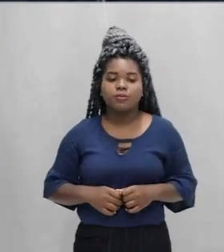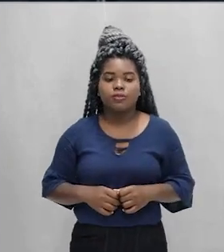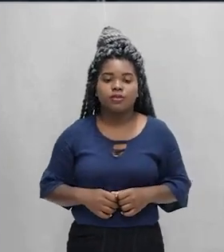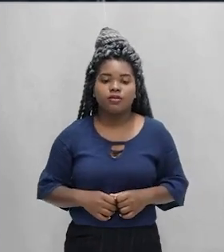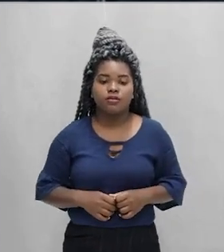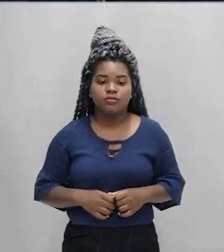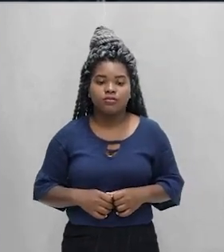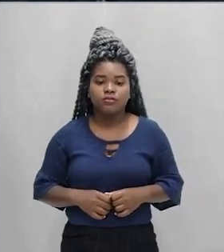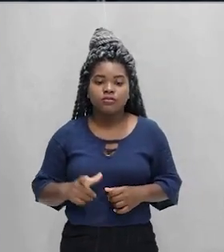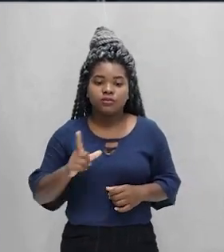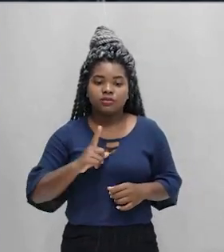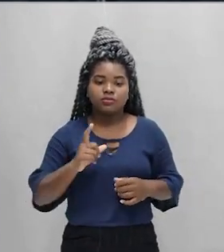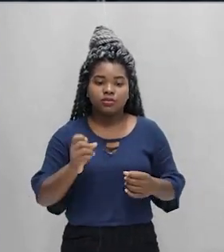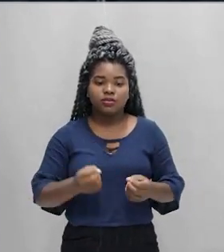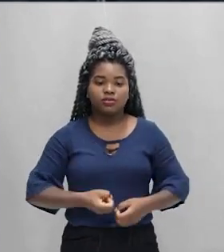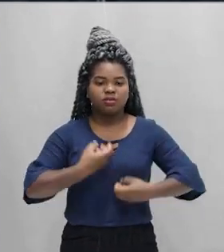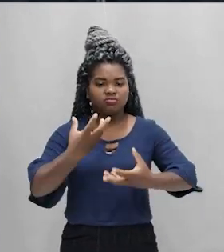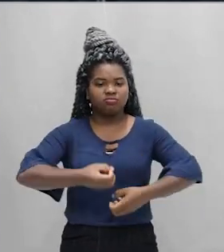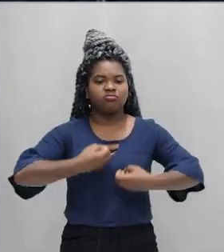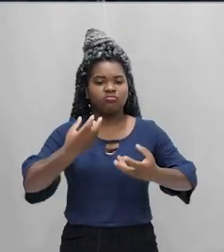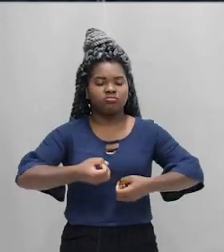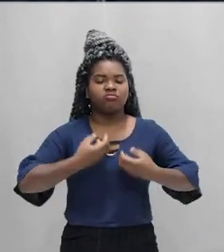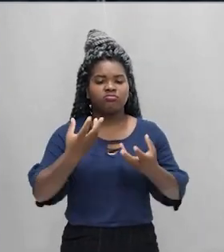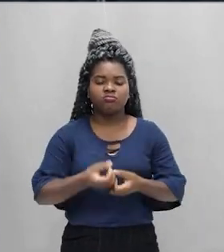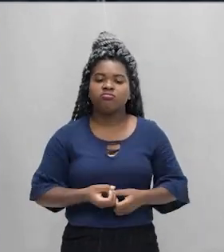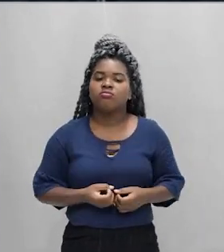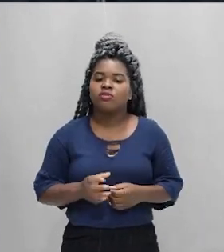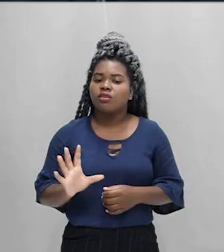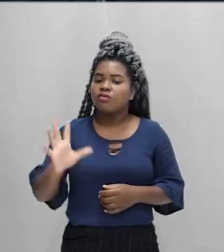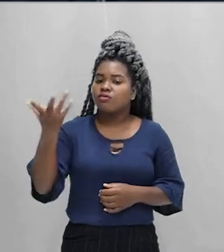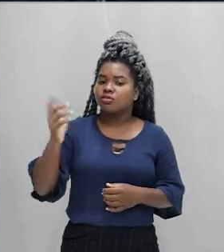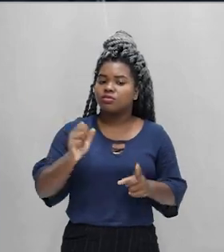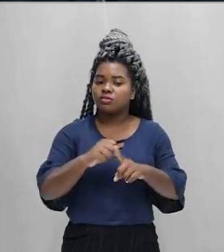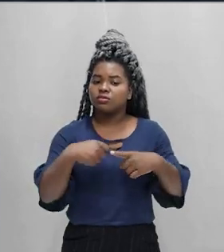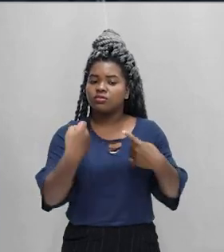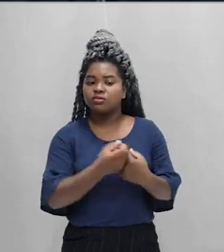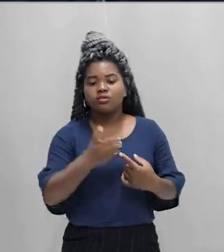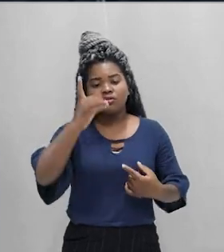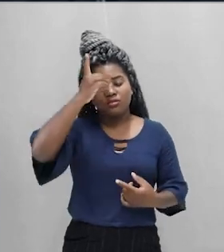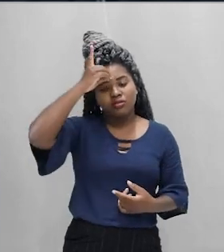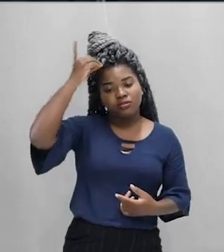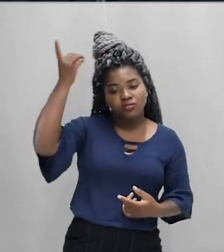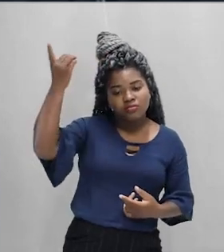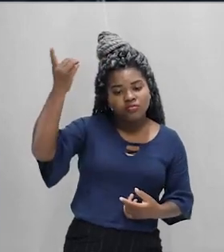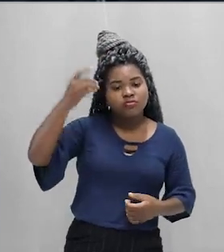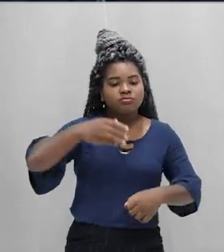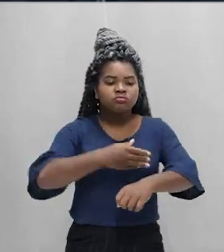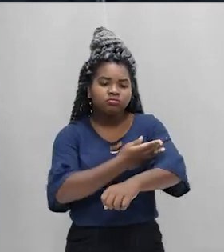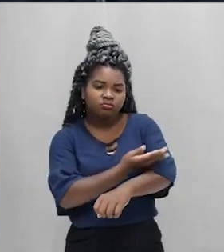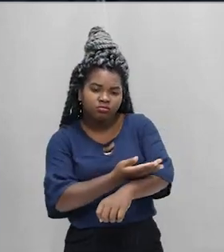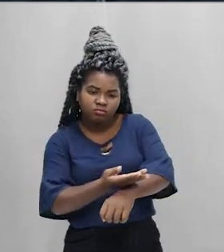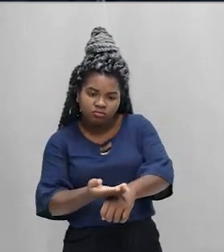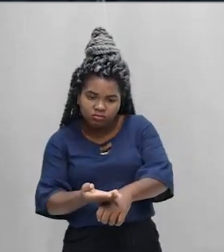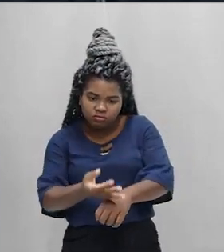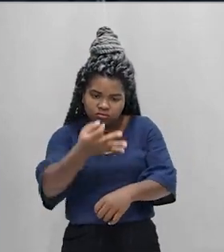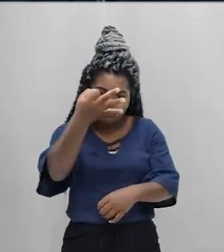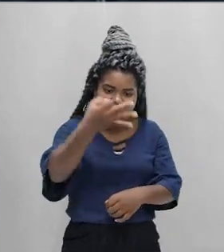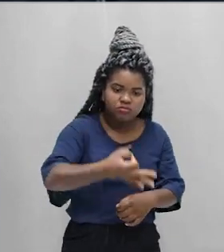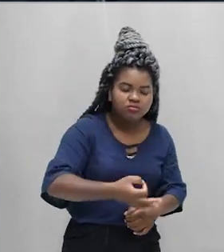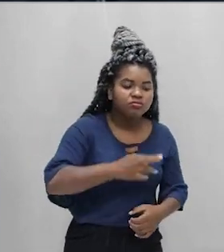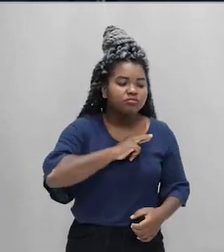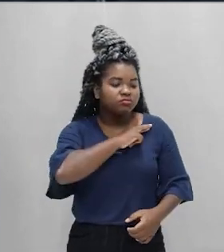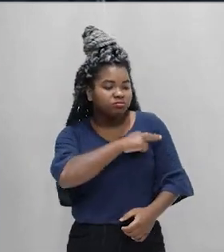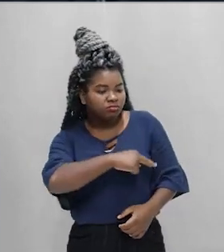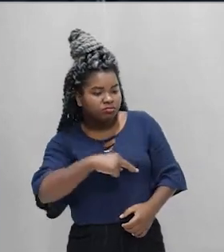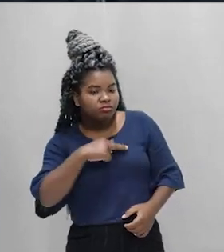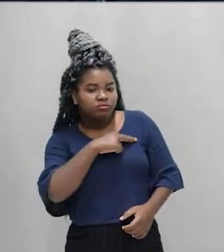sexual fluindo nessa sociedade até então idealizada, até então romântica,